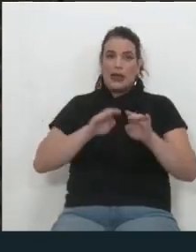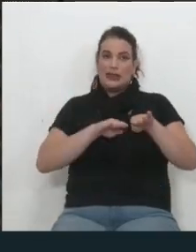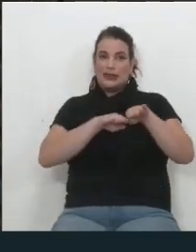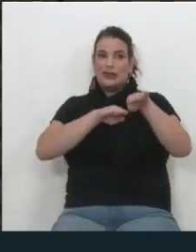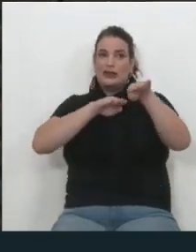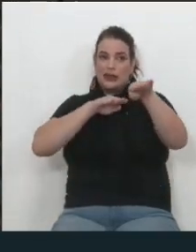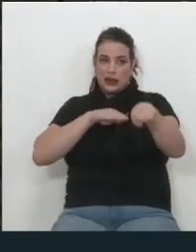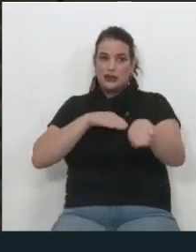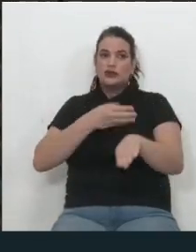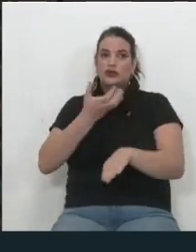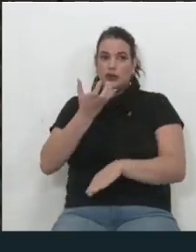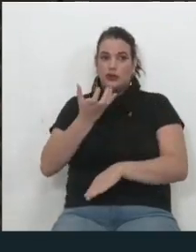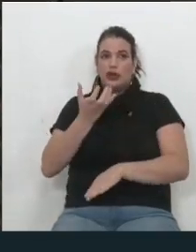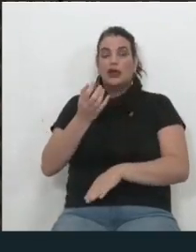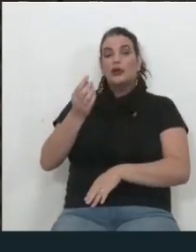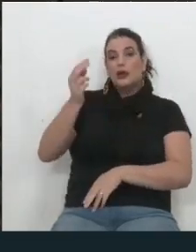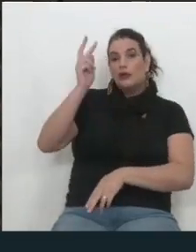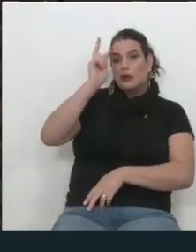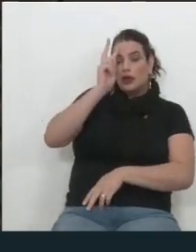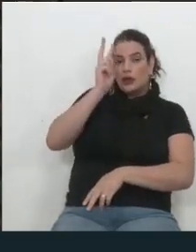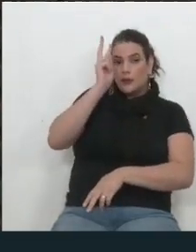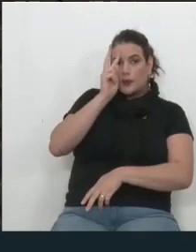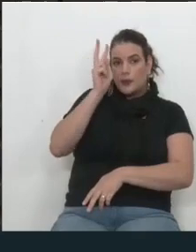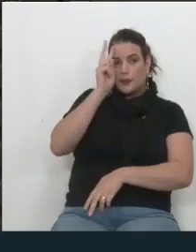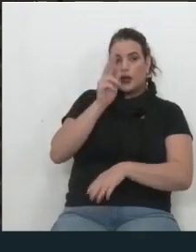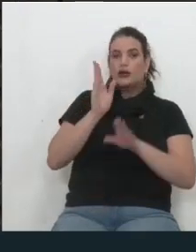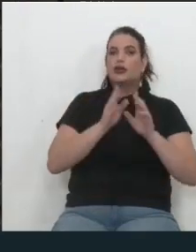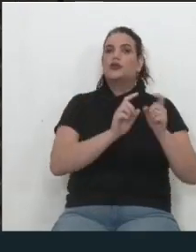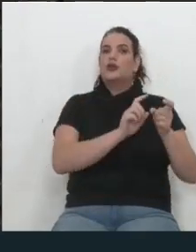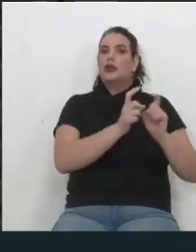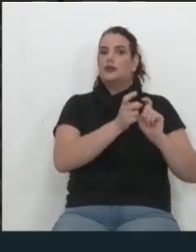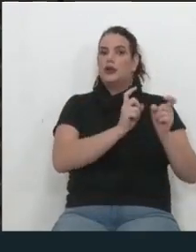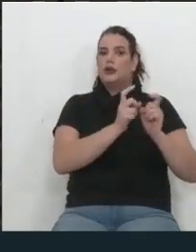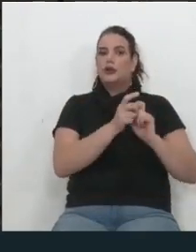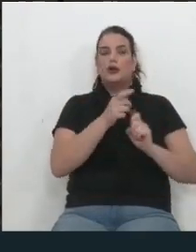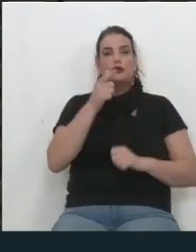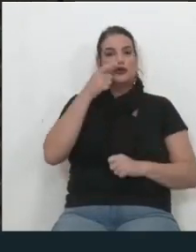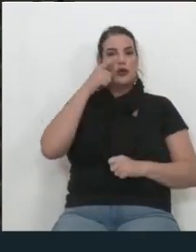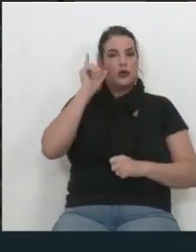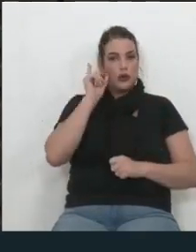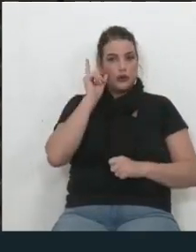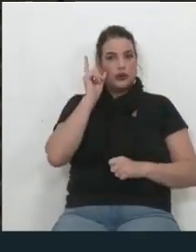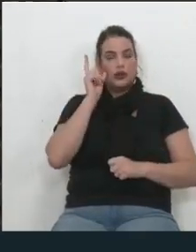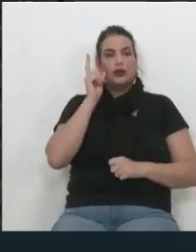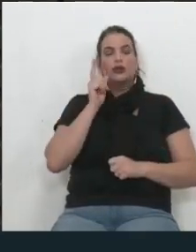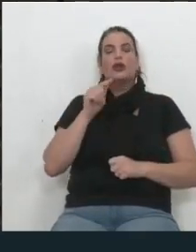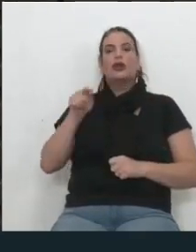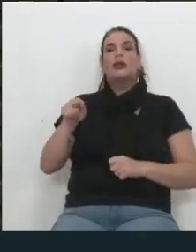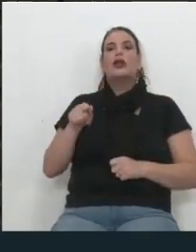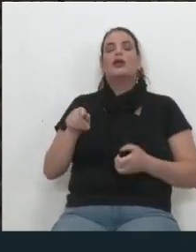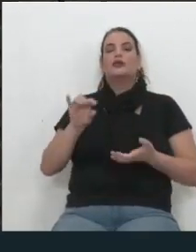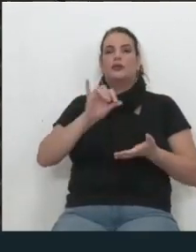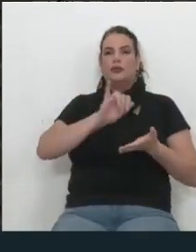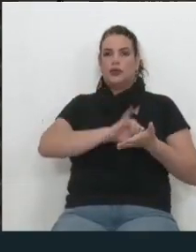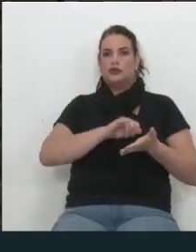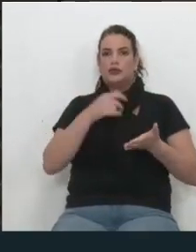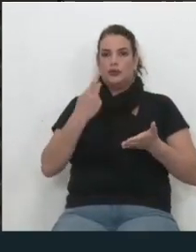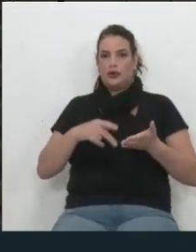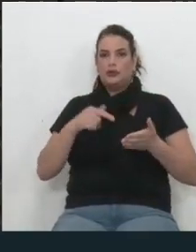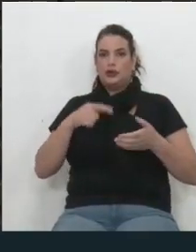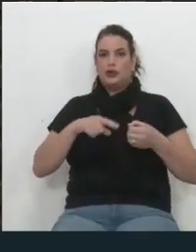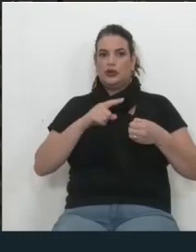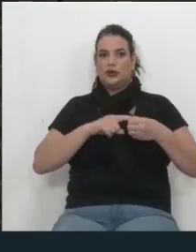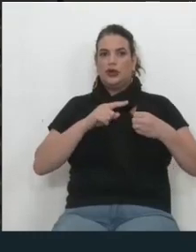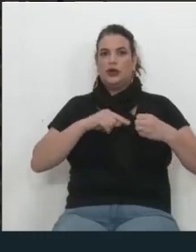menção à reunião que foi realizada ontem no Paço Municipal com o